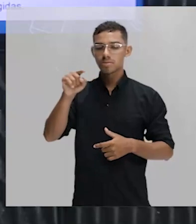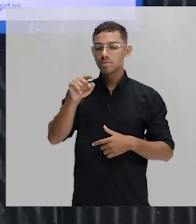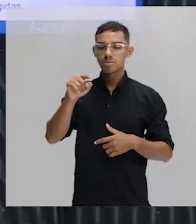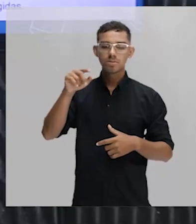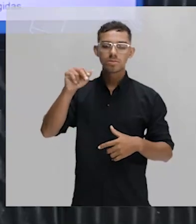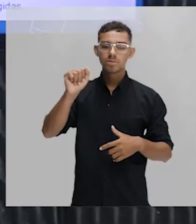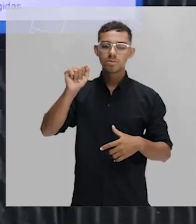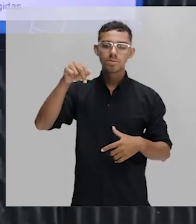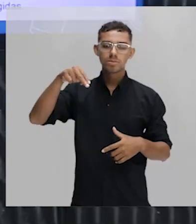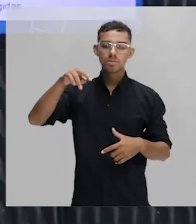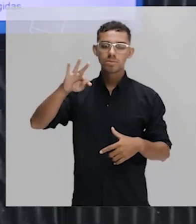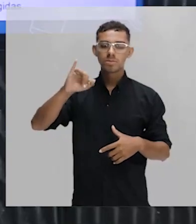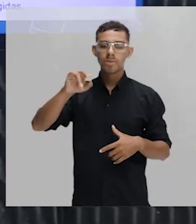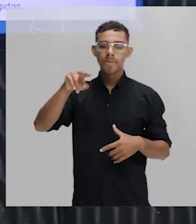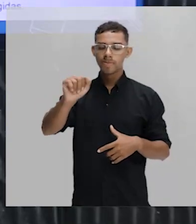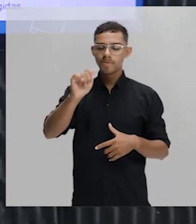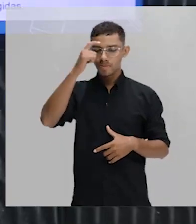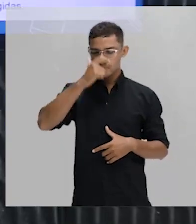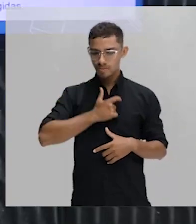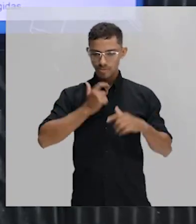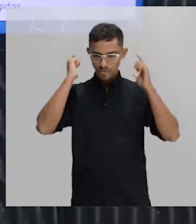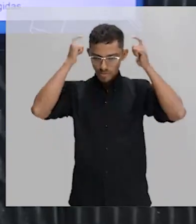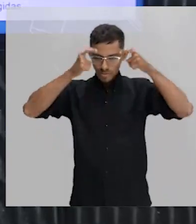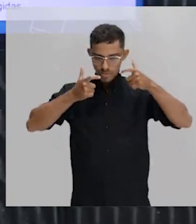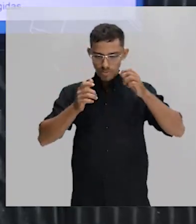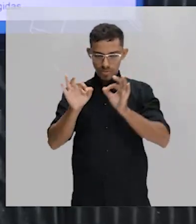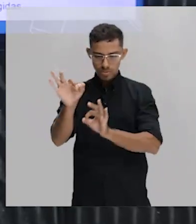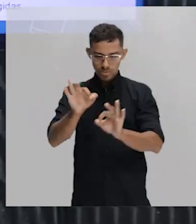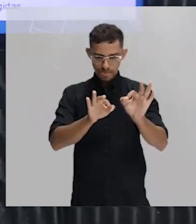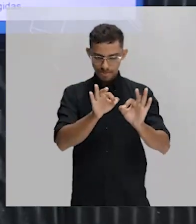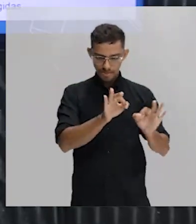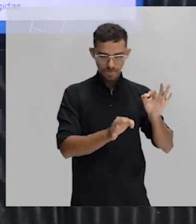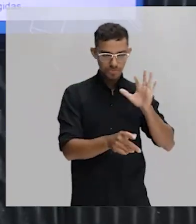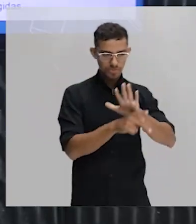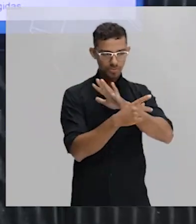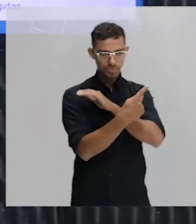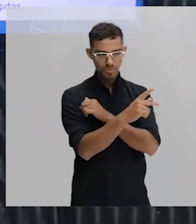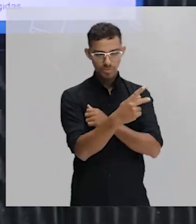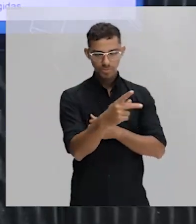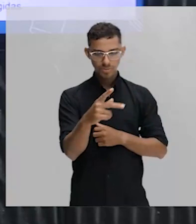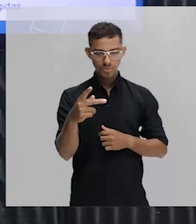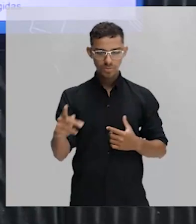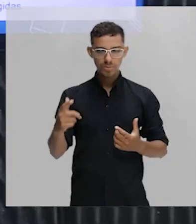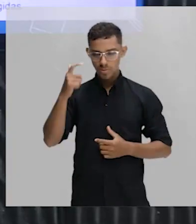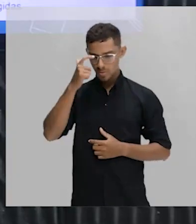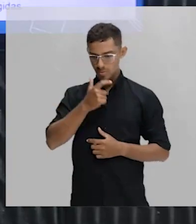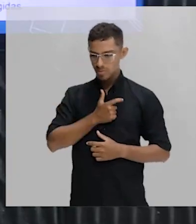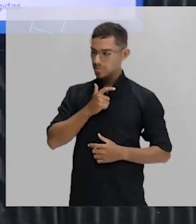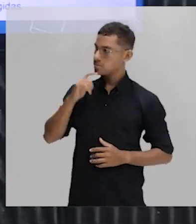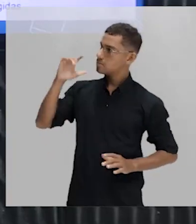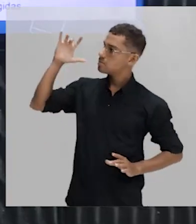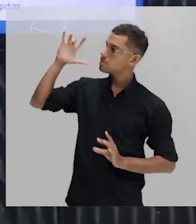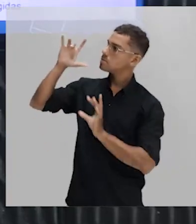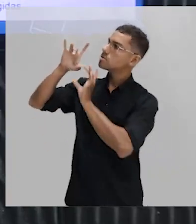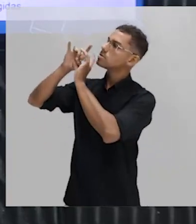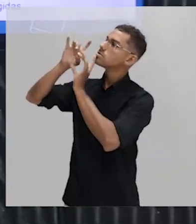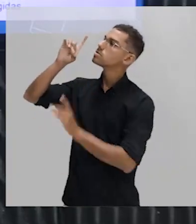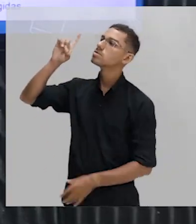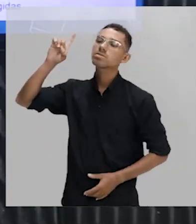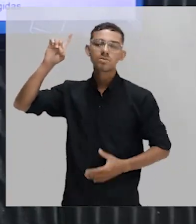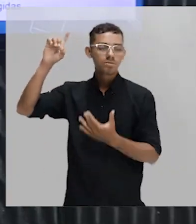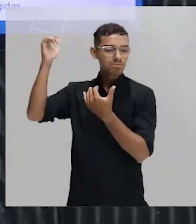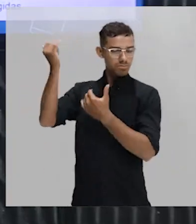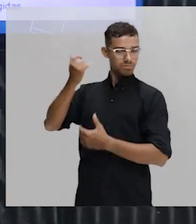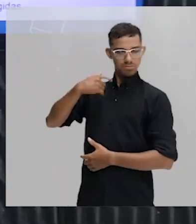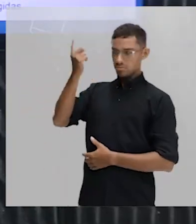porque eu sou imperador, eu vou utilizar a arte para montar coisas para vocês, porque eu estou fazendo isso de maneira divina, já que